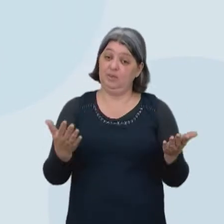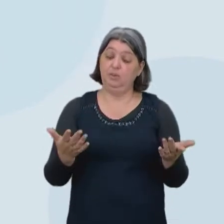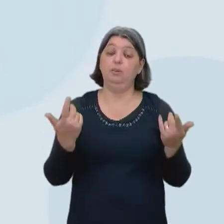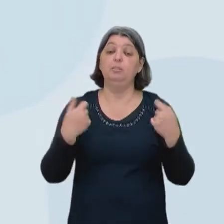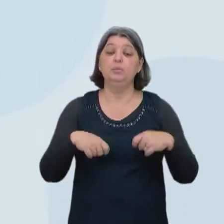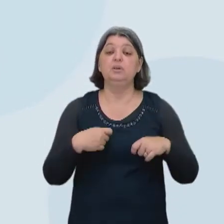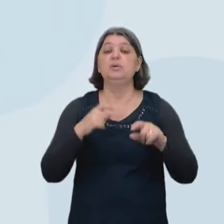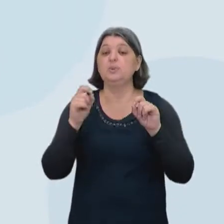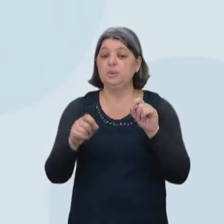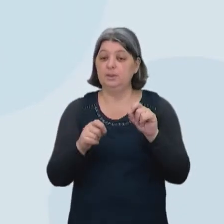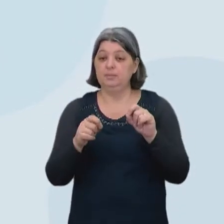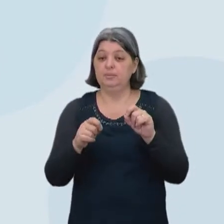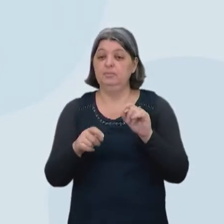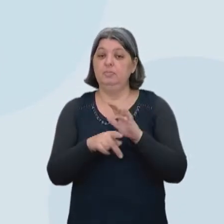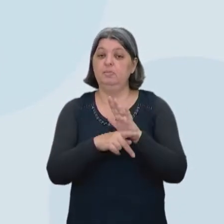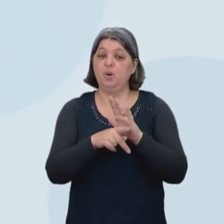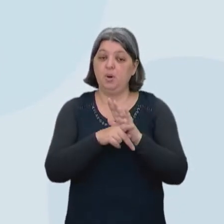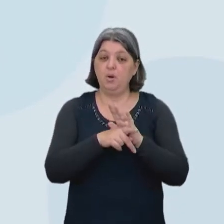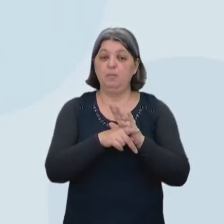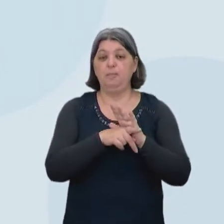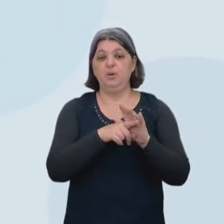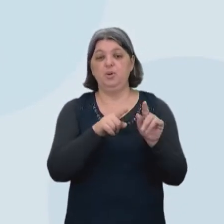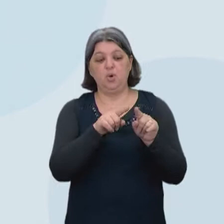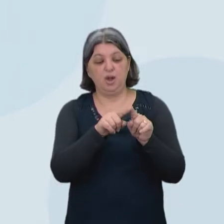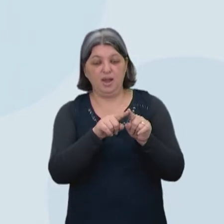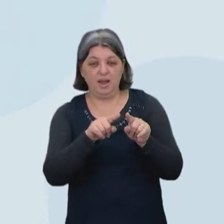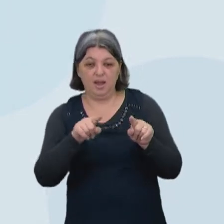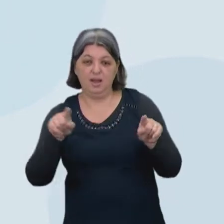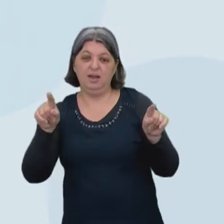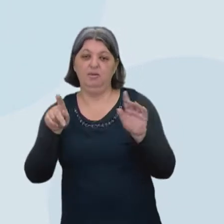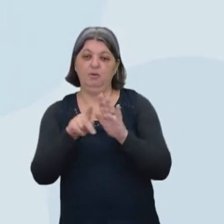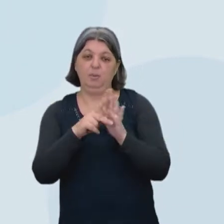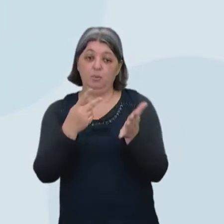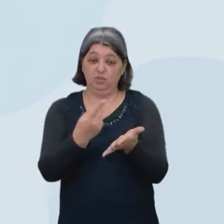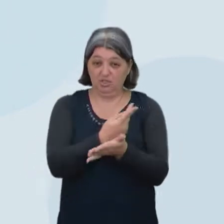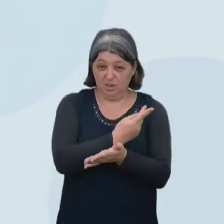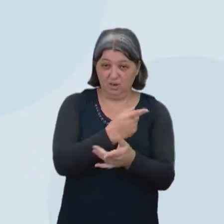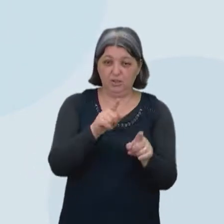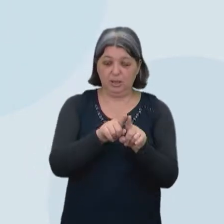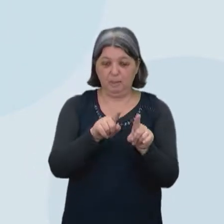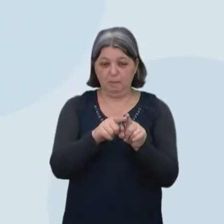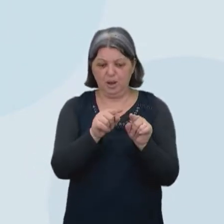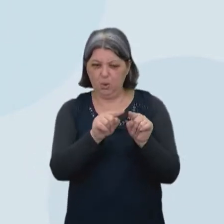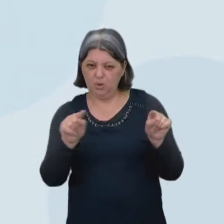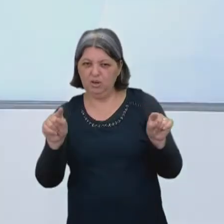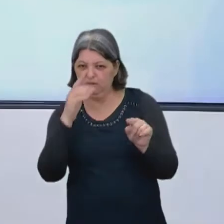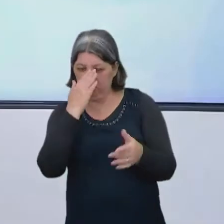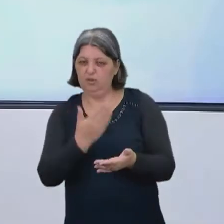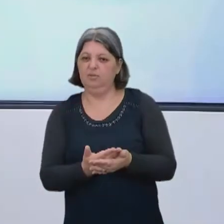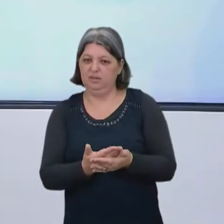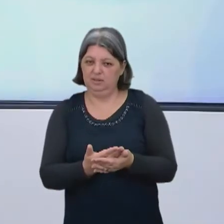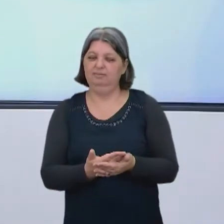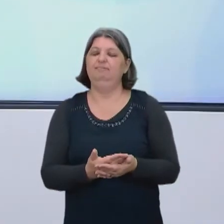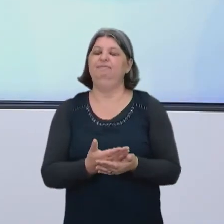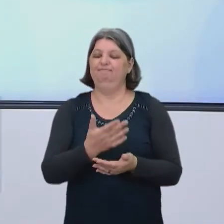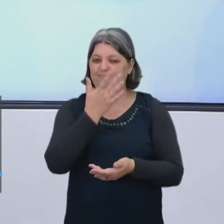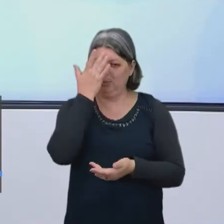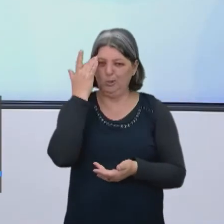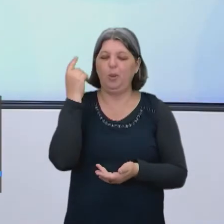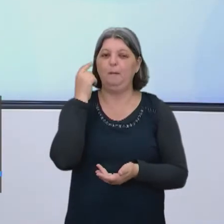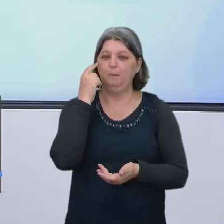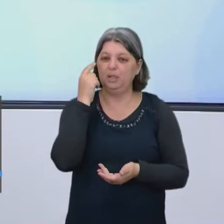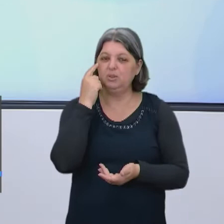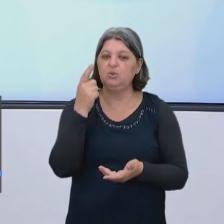isso que existe o quê? A margem de erro e o nível de confiança. Sim, alguém pensou nisso. Quantas e